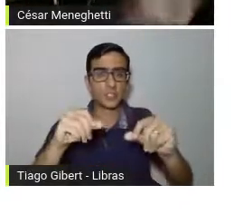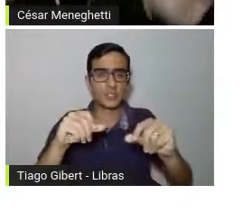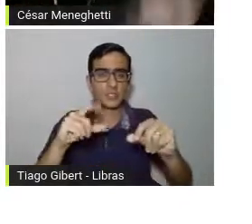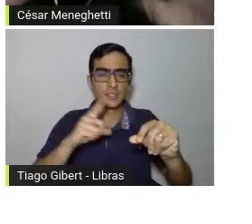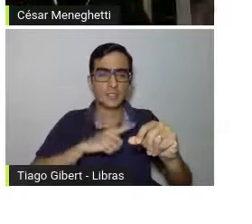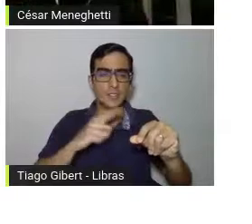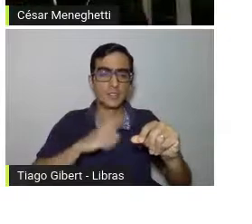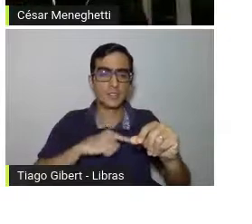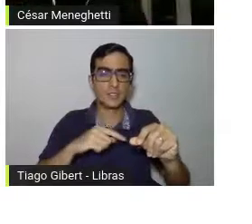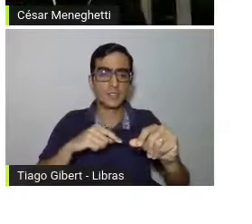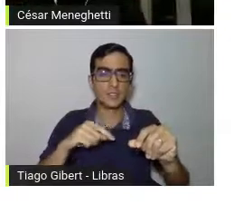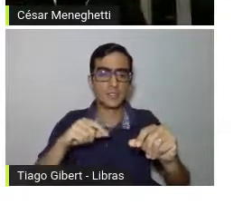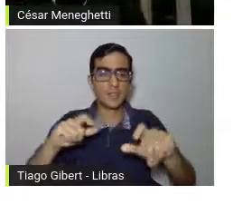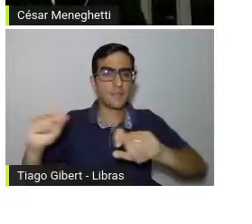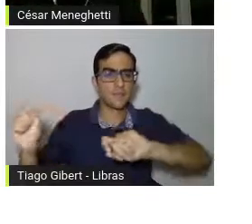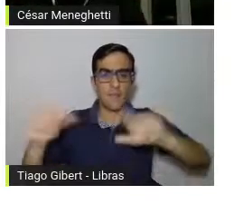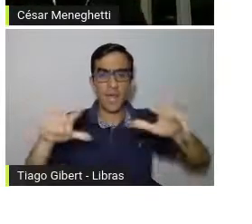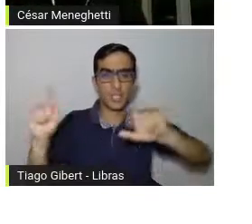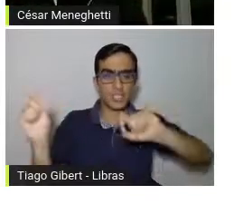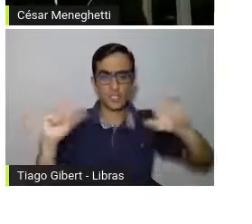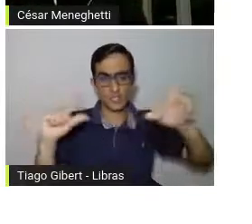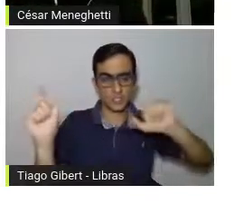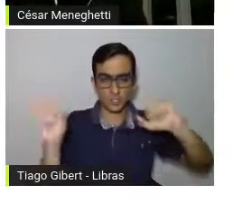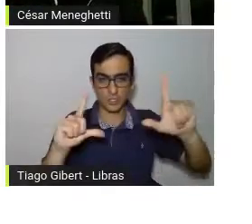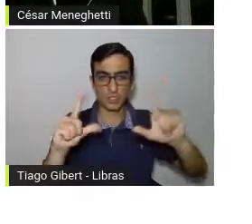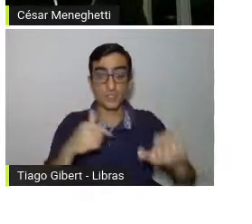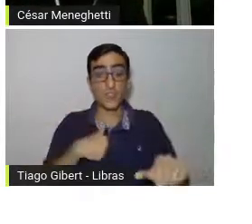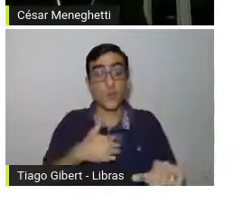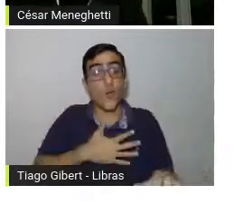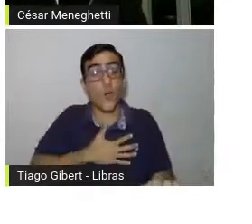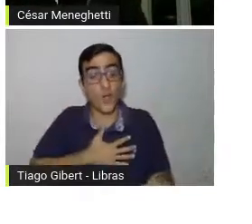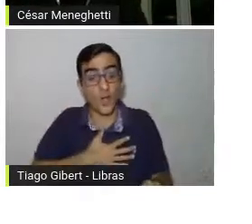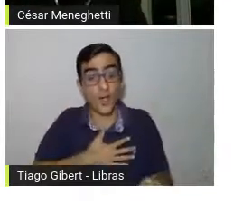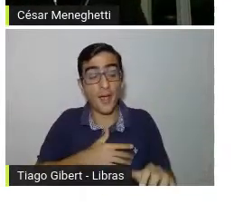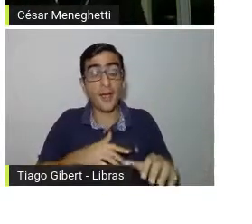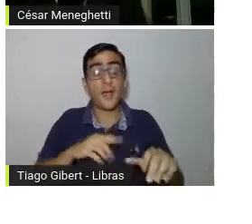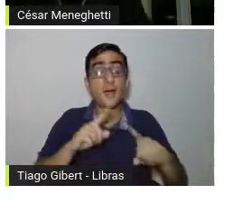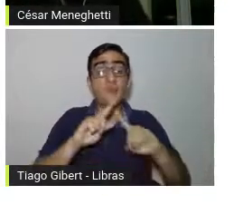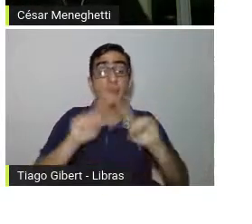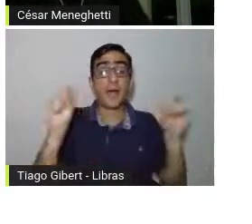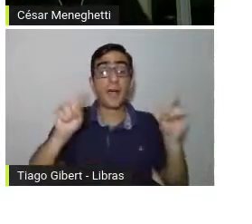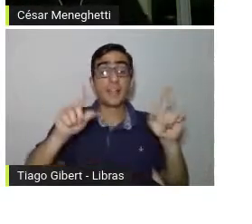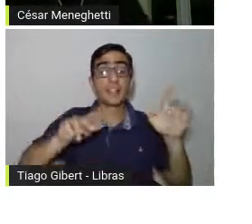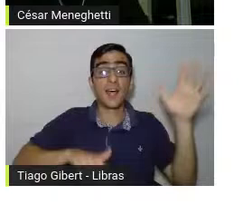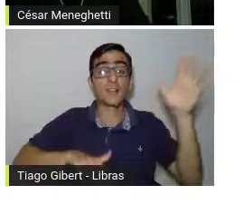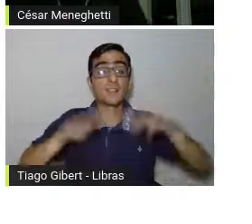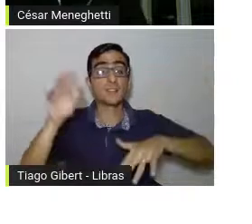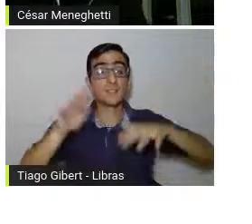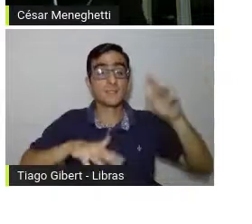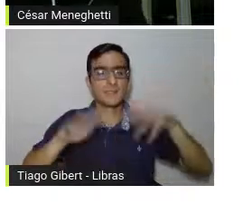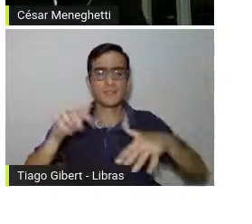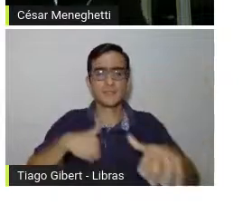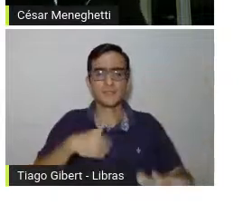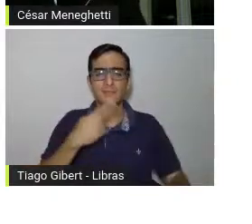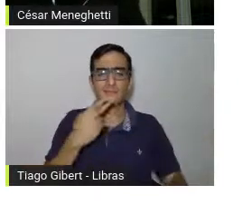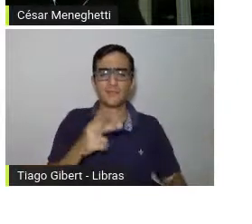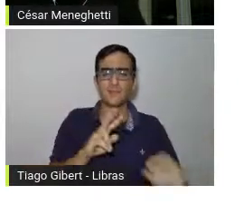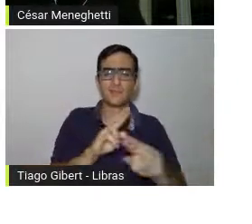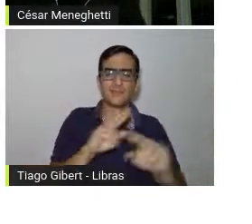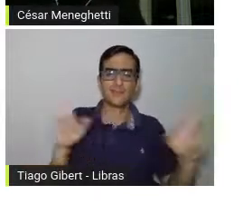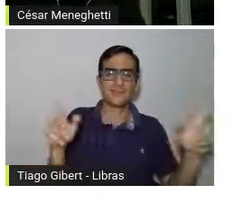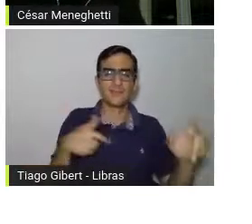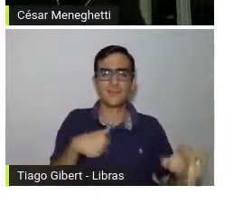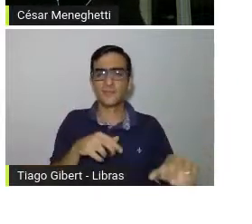cores, cheio de imagem. Esse é o meu, a minha vibe. Mas, às vezes, eu falo, não, tem que olhar.